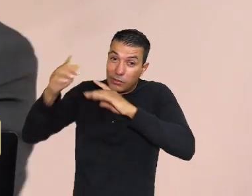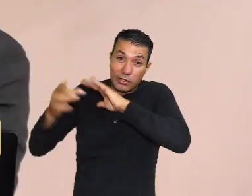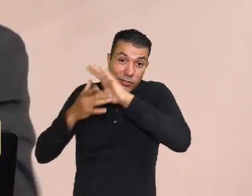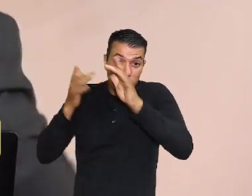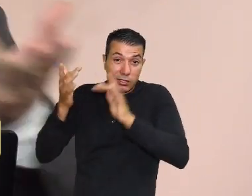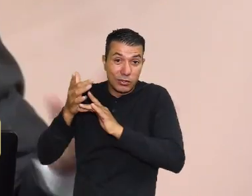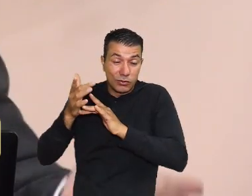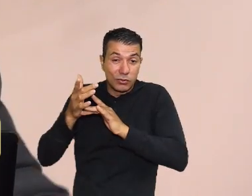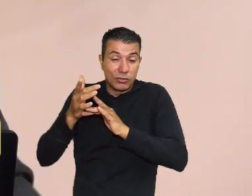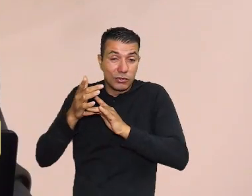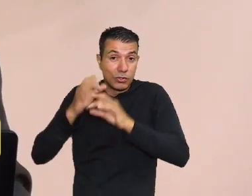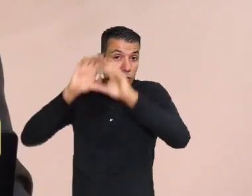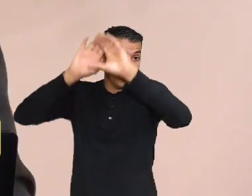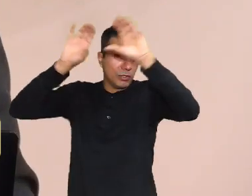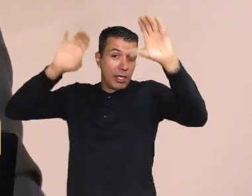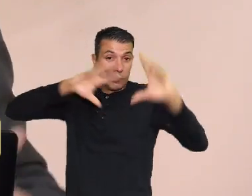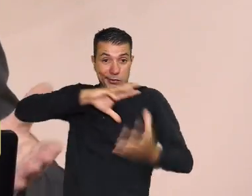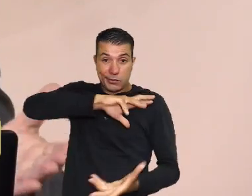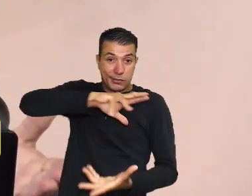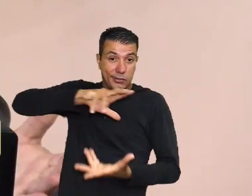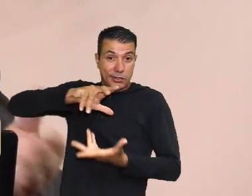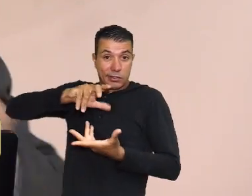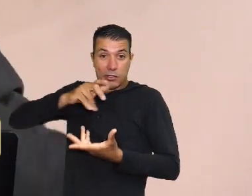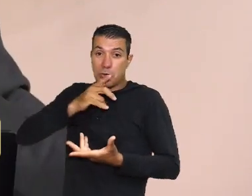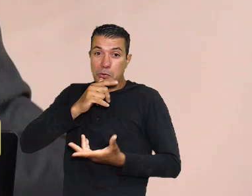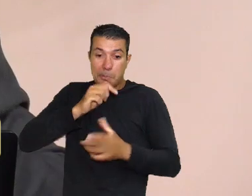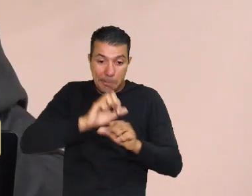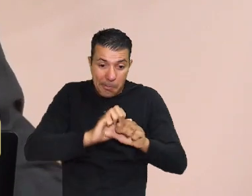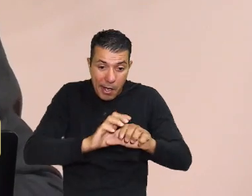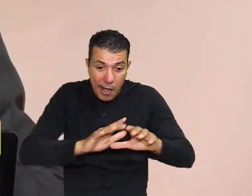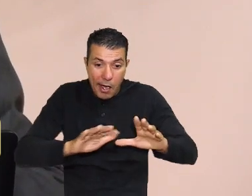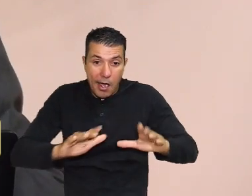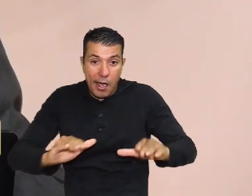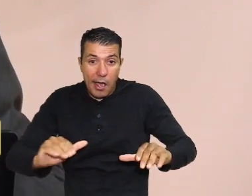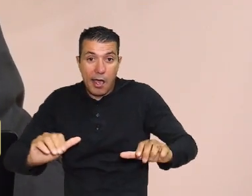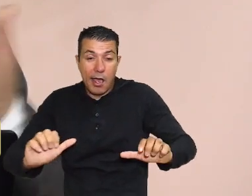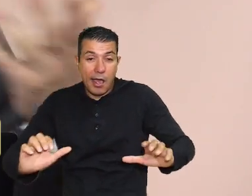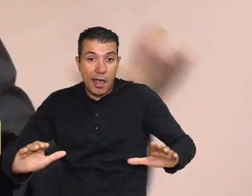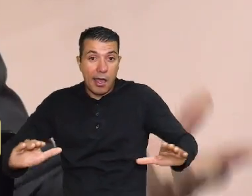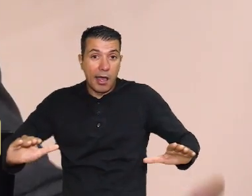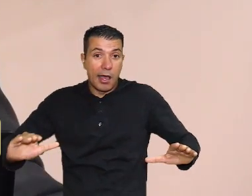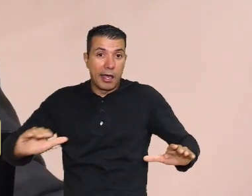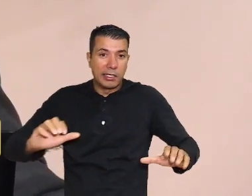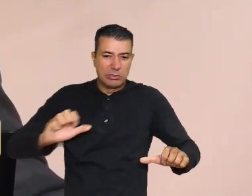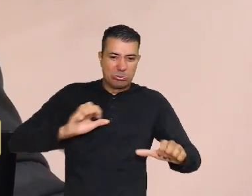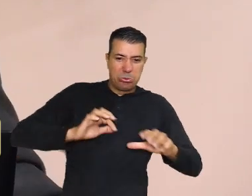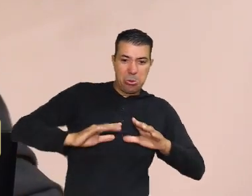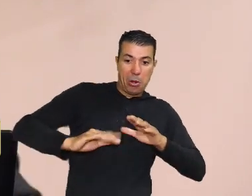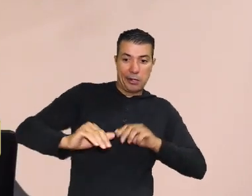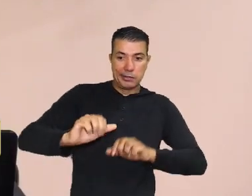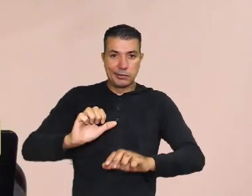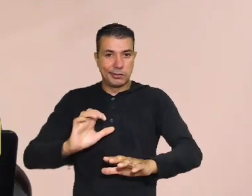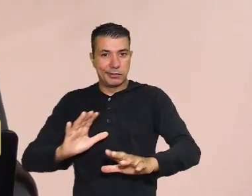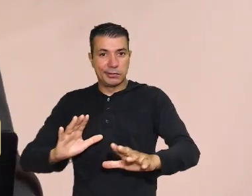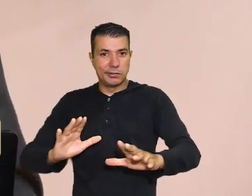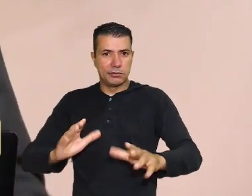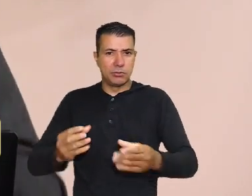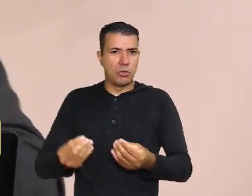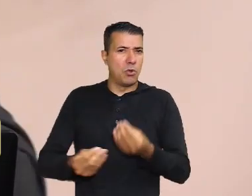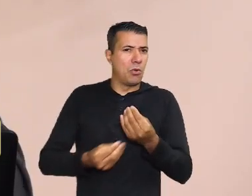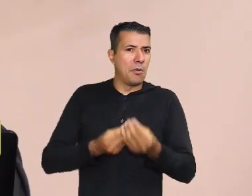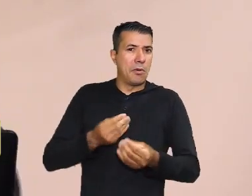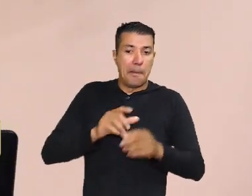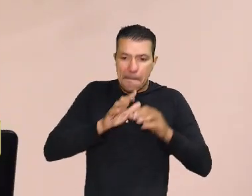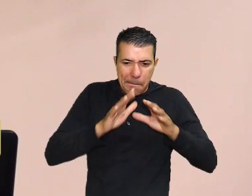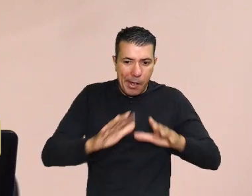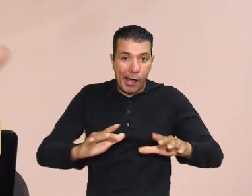que existirem os novos céus e a nova terra, o mar, como eu e você conhecemos, agitado, ele não vai existir. Esse